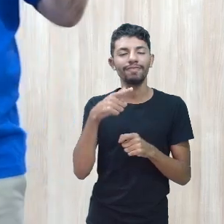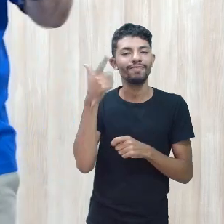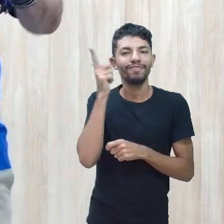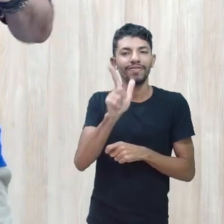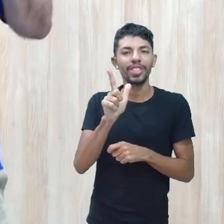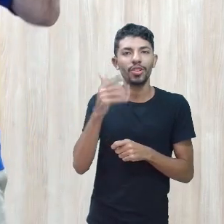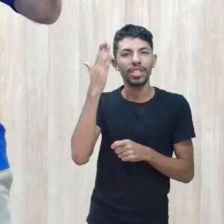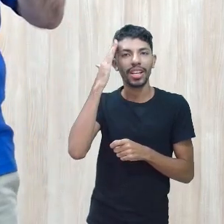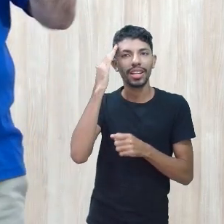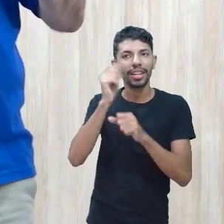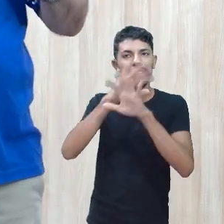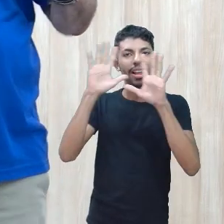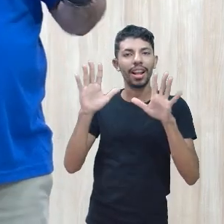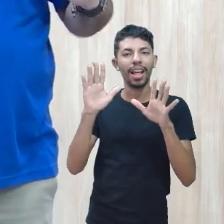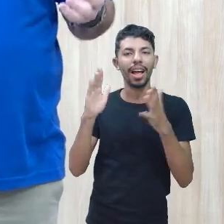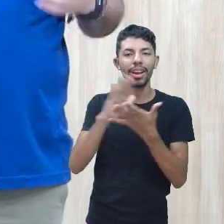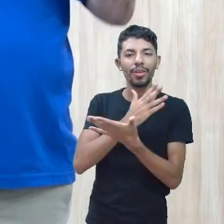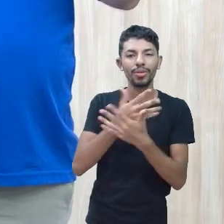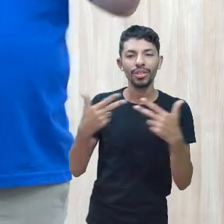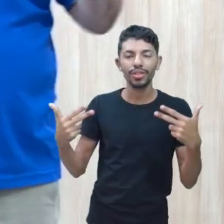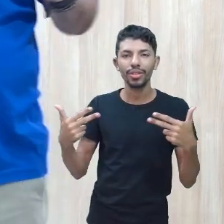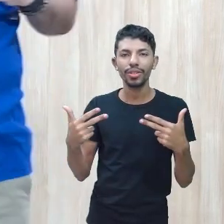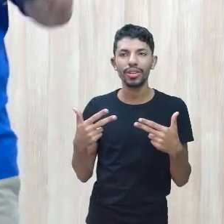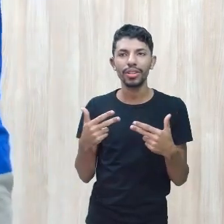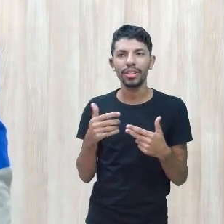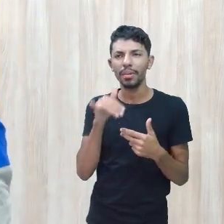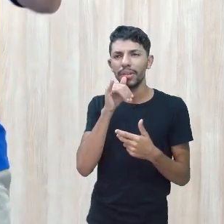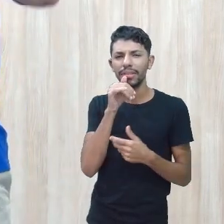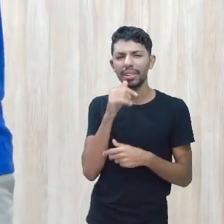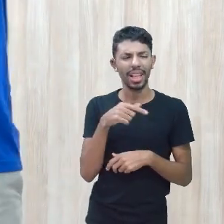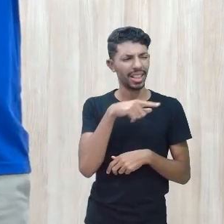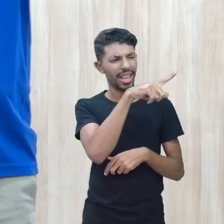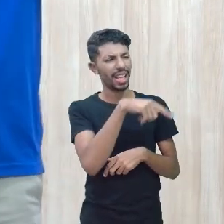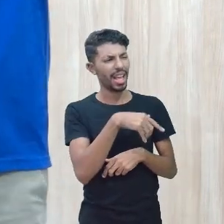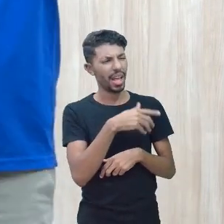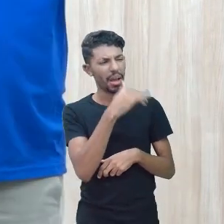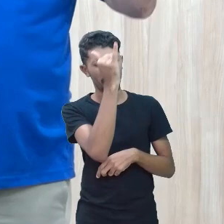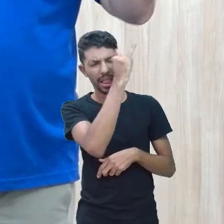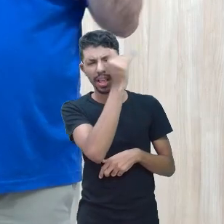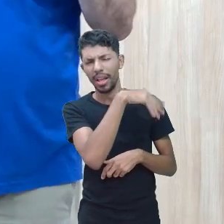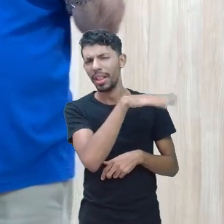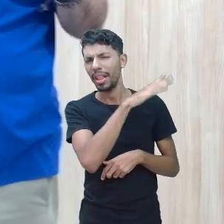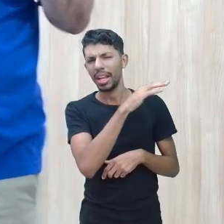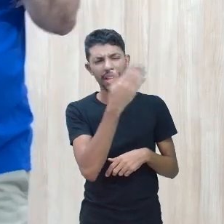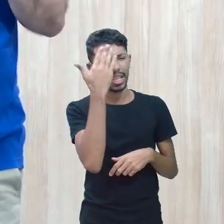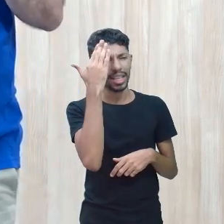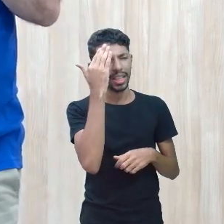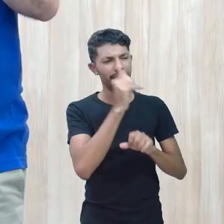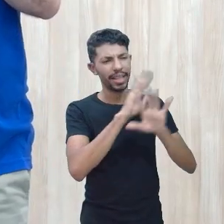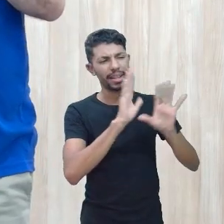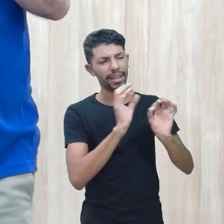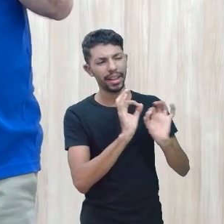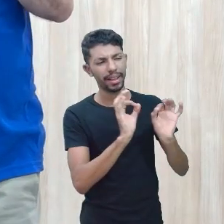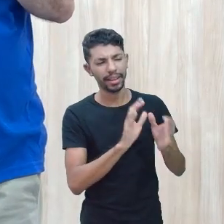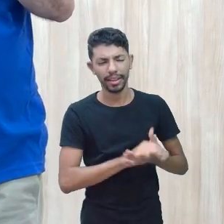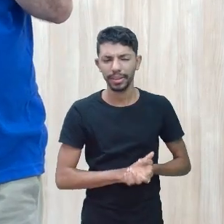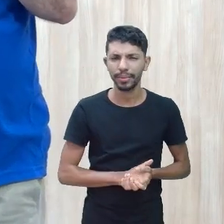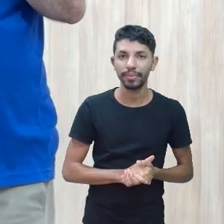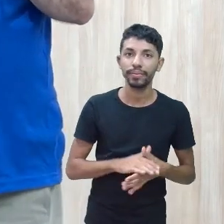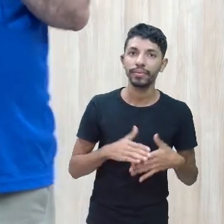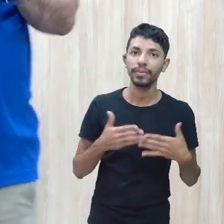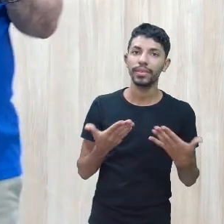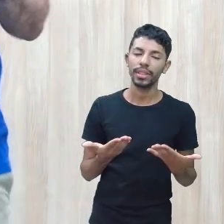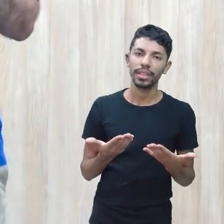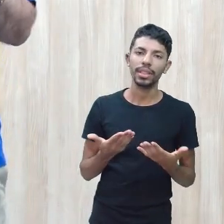consegue entender muito bem determinadas coisas. Ah, fulano é um idiota, ele não entende nada do que a gente diz para ele. Então tem uma outra